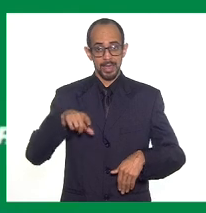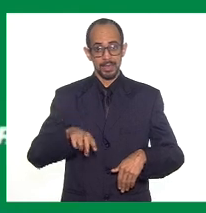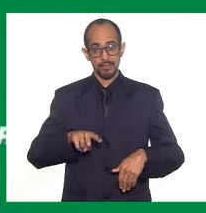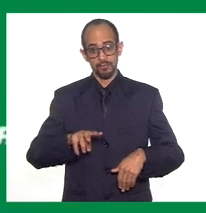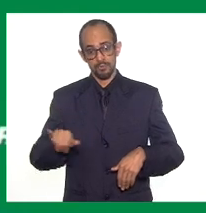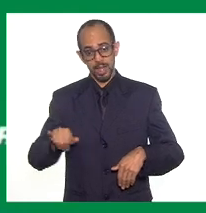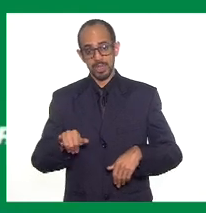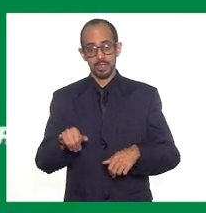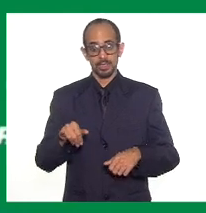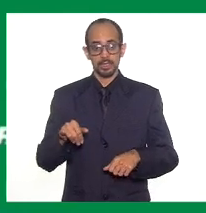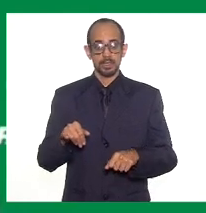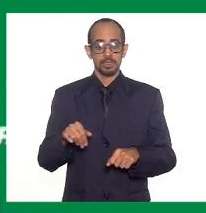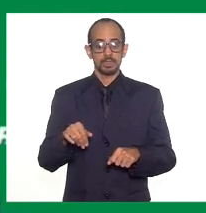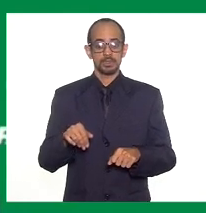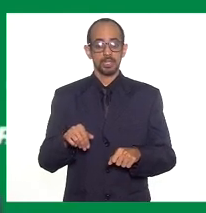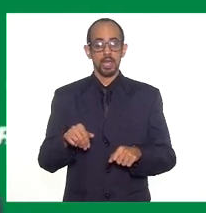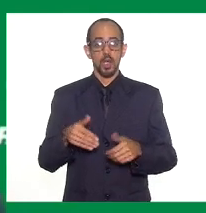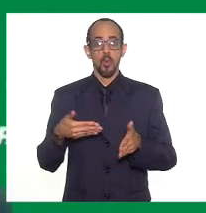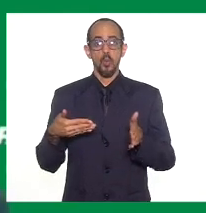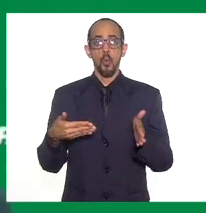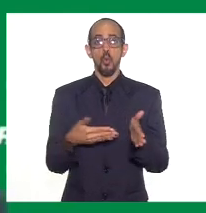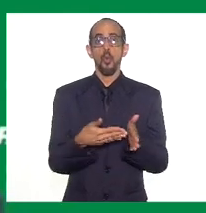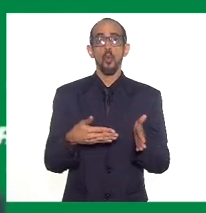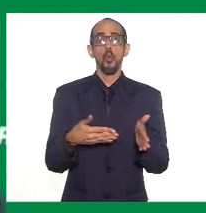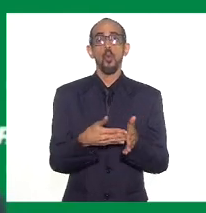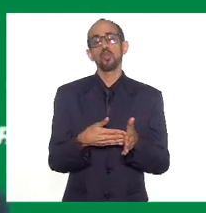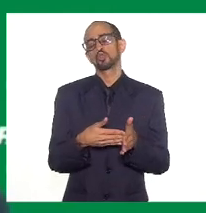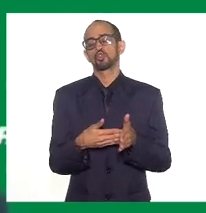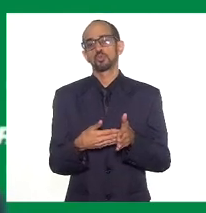last man standing, né, quem vai ser